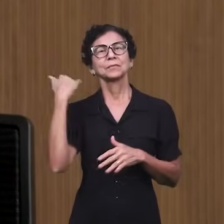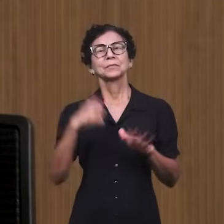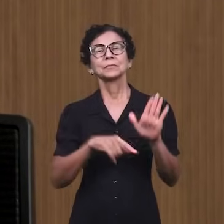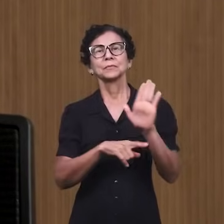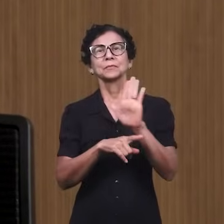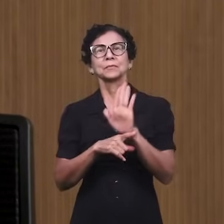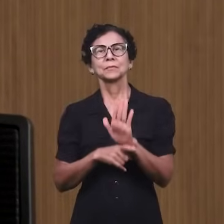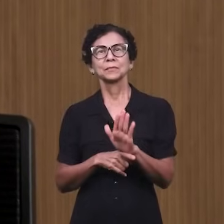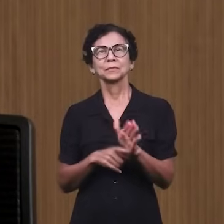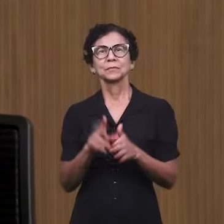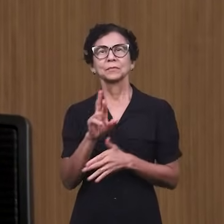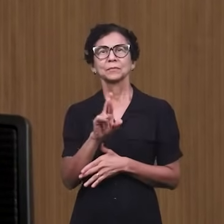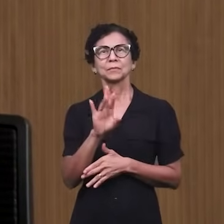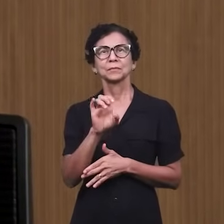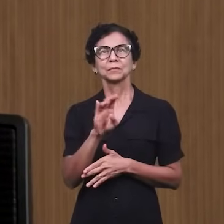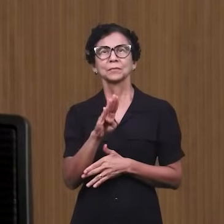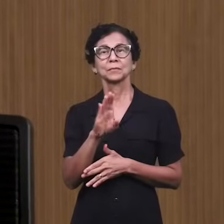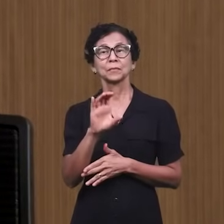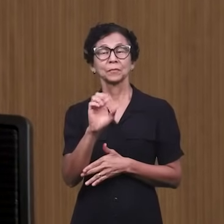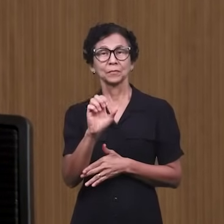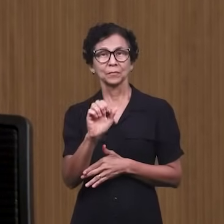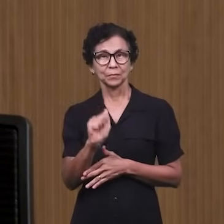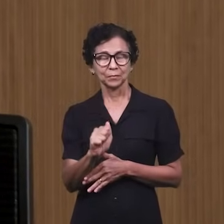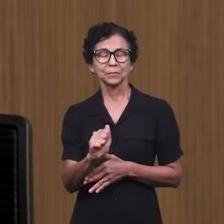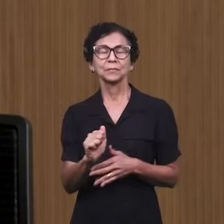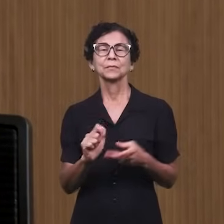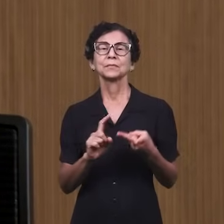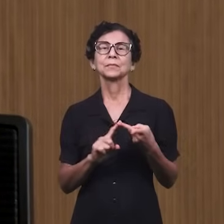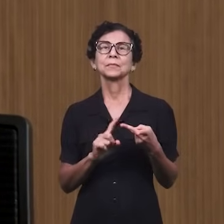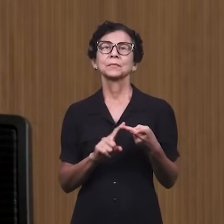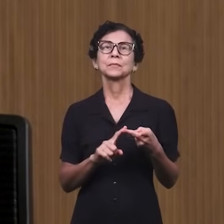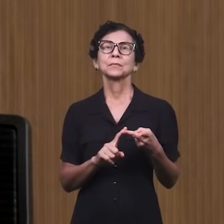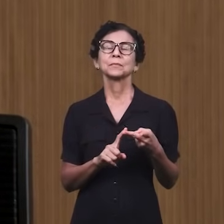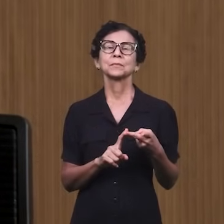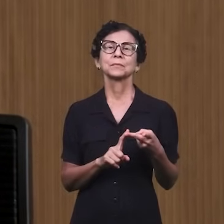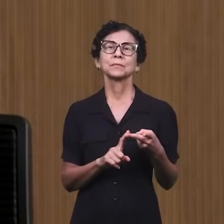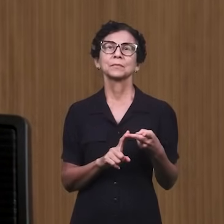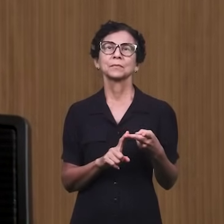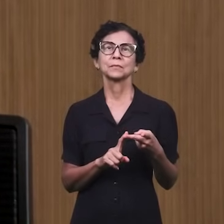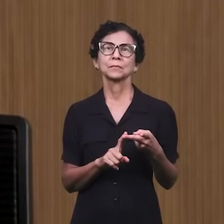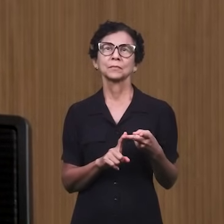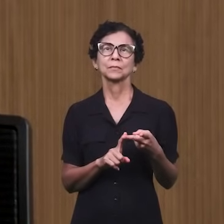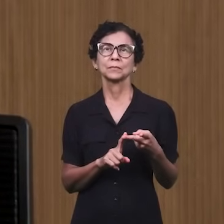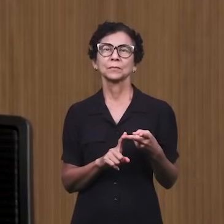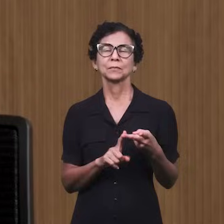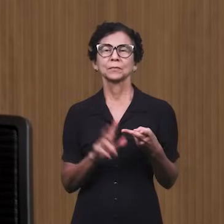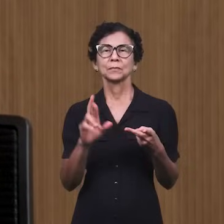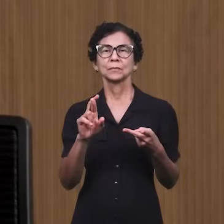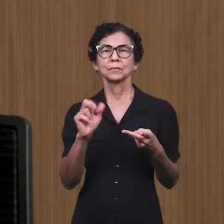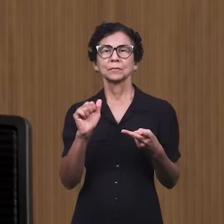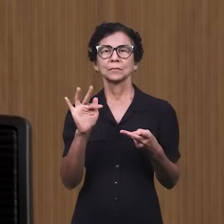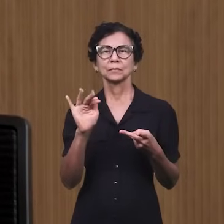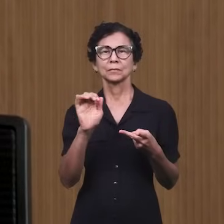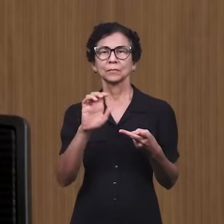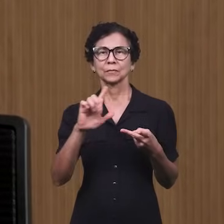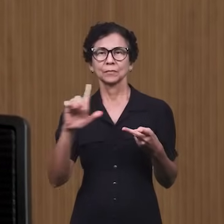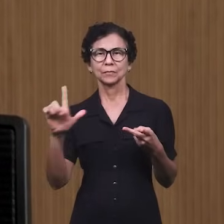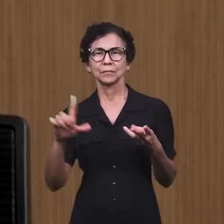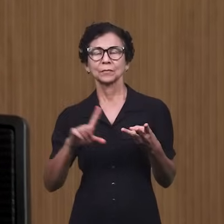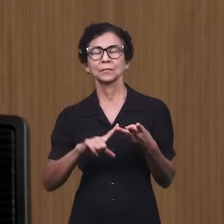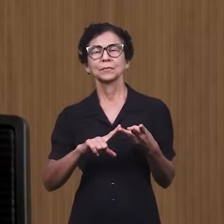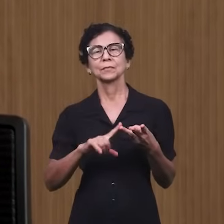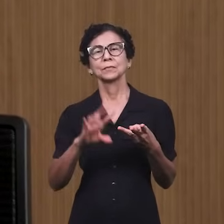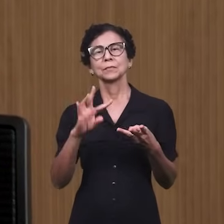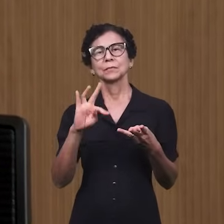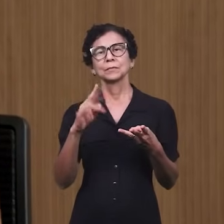Rebeca da divila velha 3 também que nos ajudaram no no roteiro também nós temos a participação do Rafael do Talison da marit da